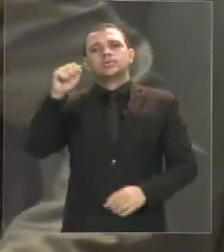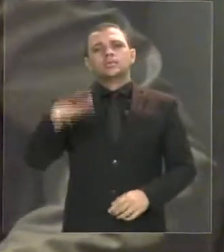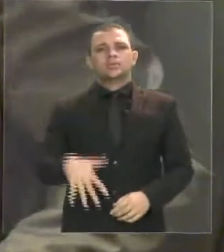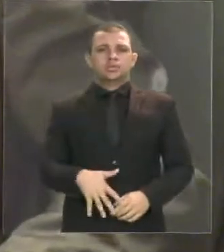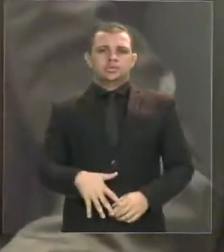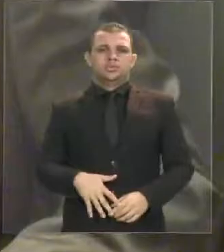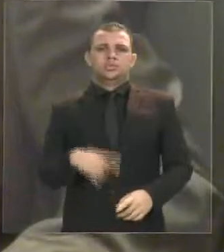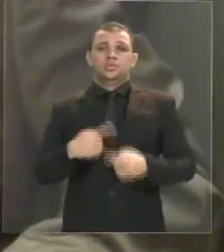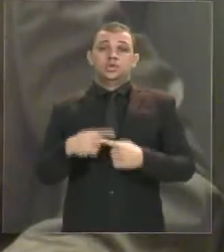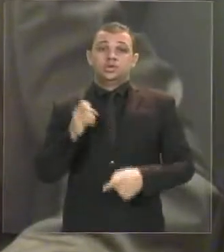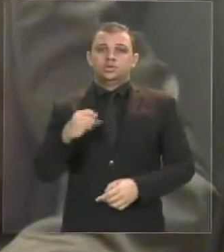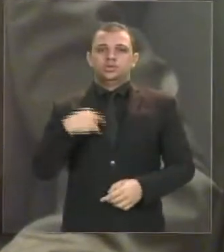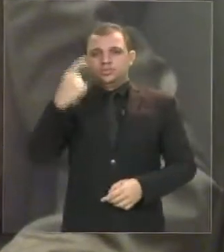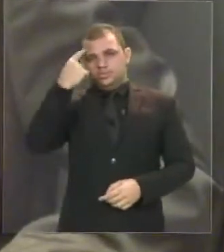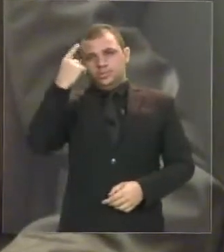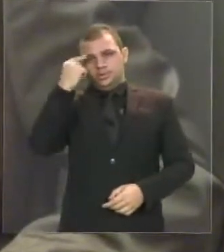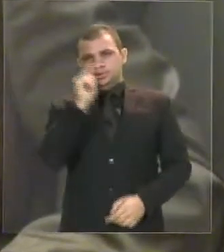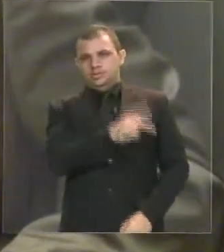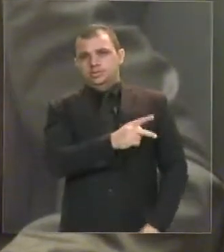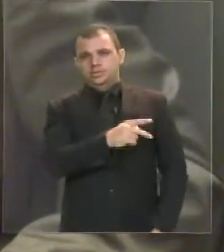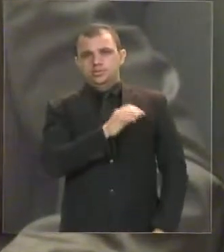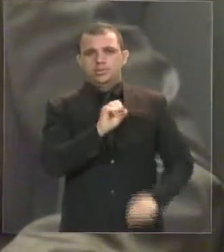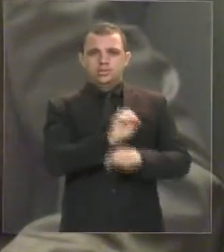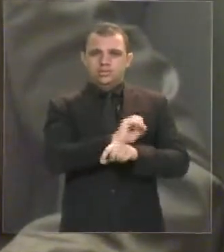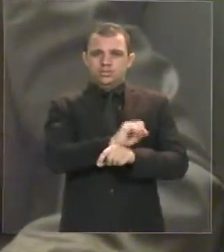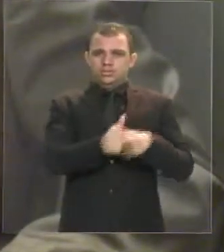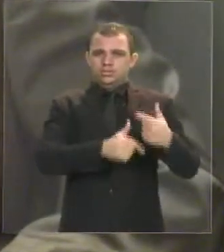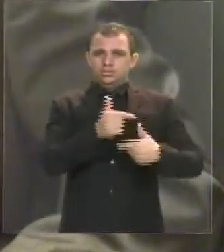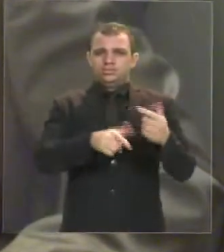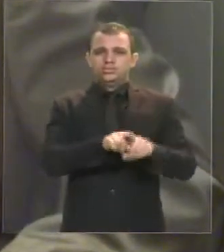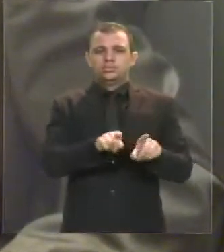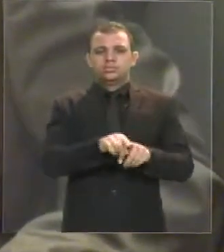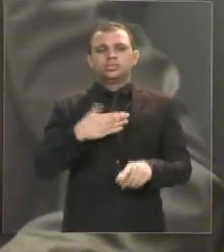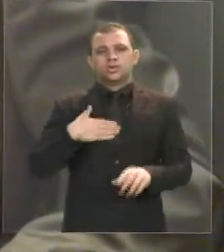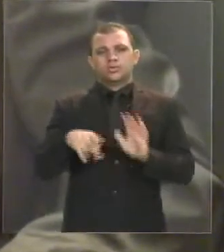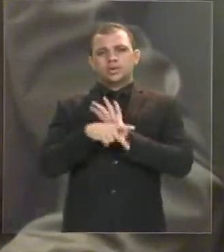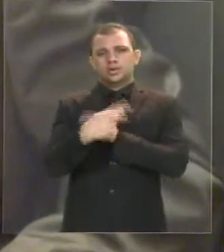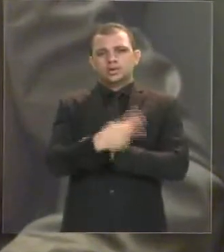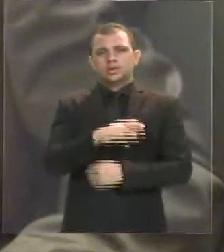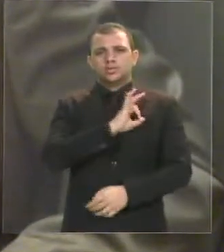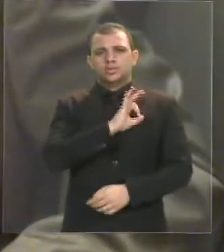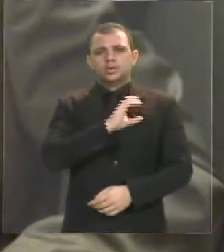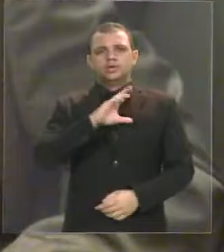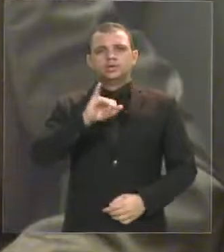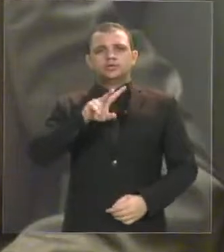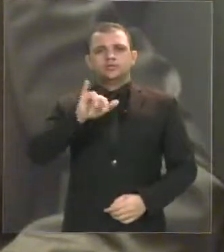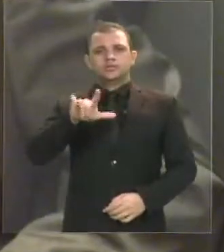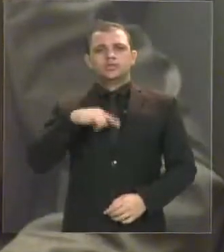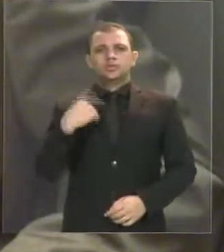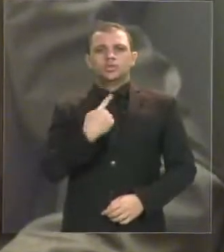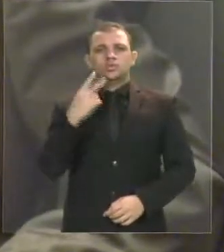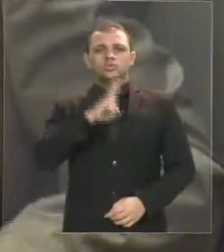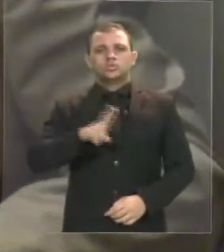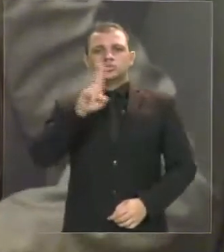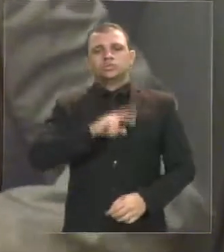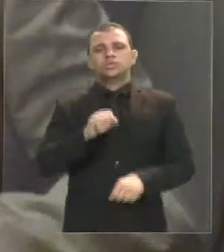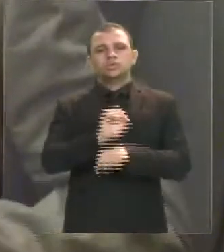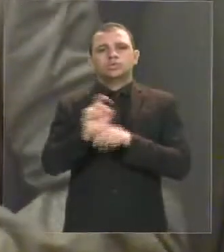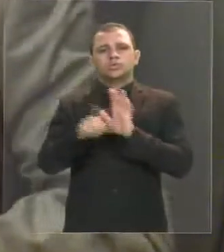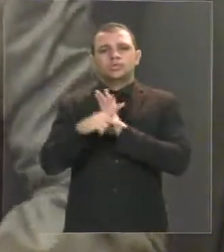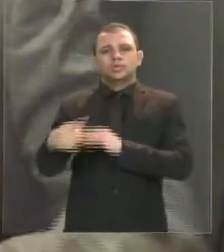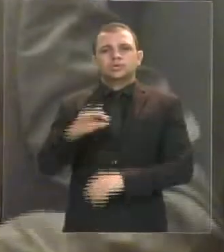vida útil de um veículo que está em operação, até porque, como eu sou oriundo da Polícia Civil, nós utilizamos viaturas da Polícia Civil. Então, a gente sabe